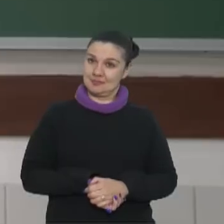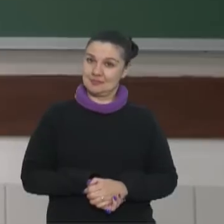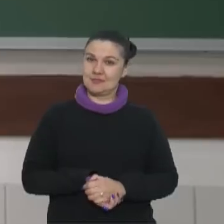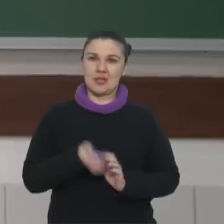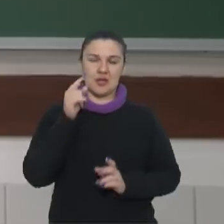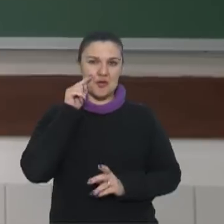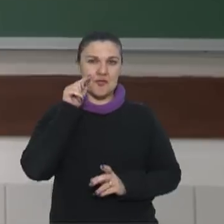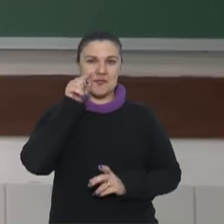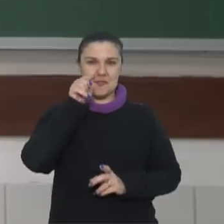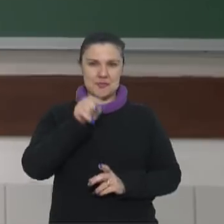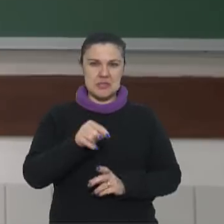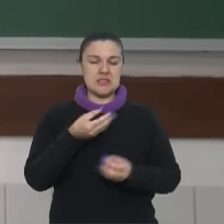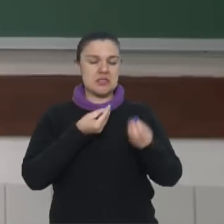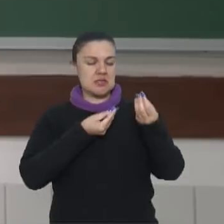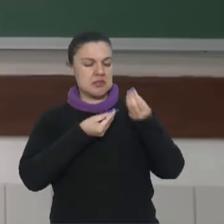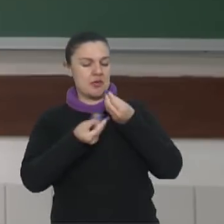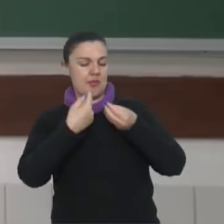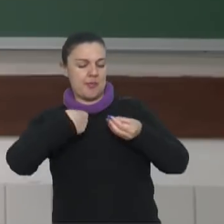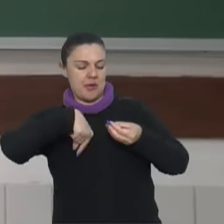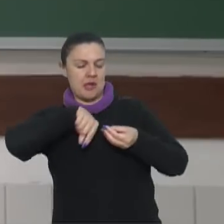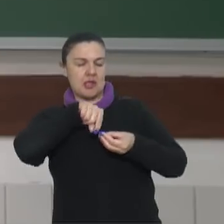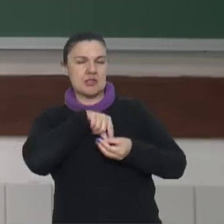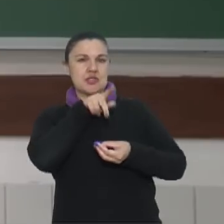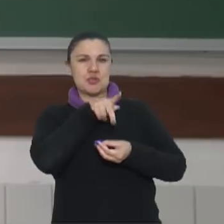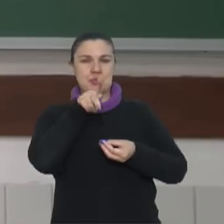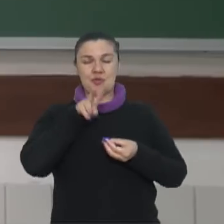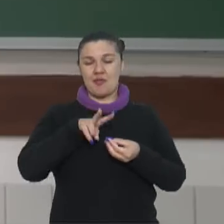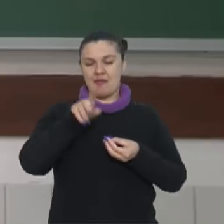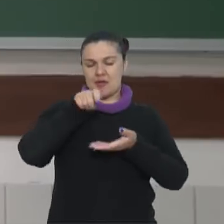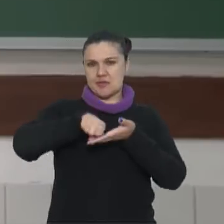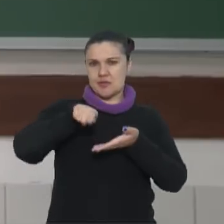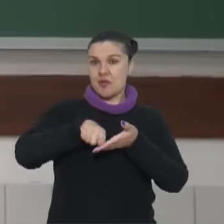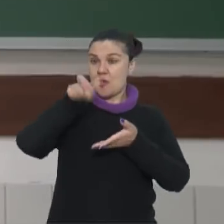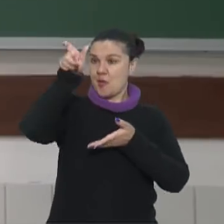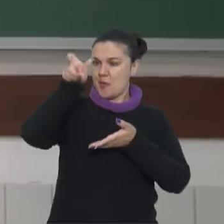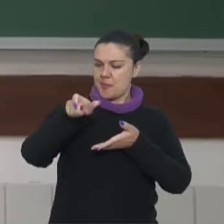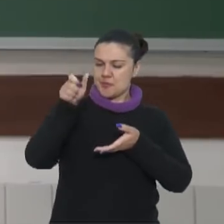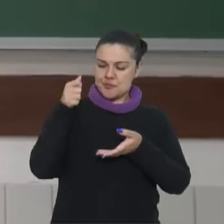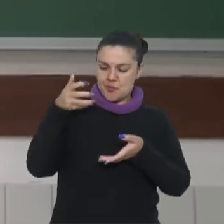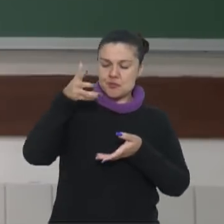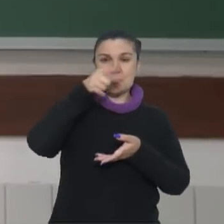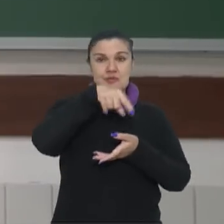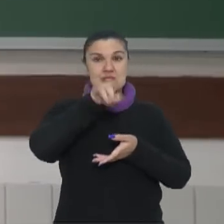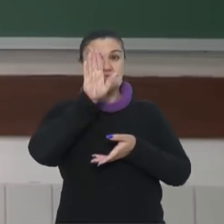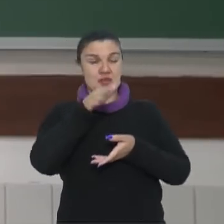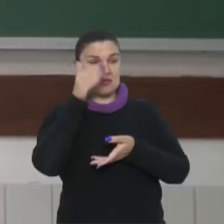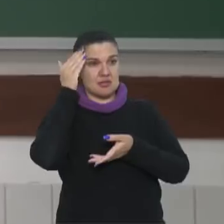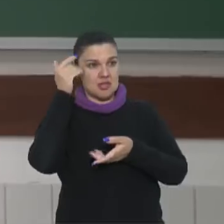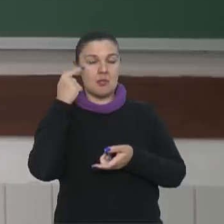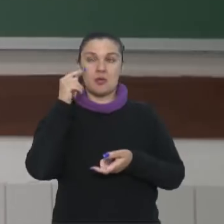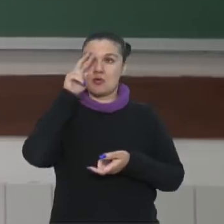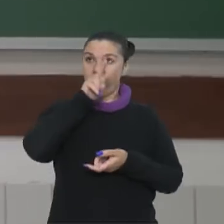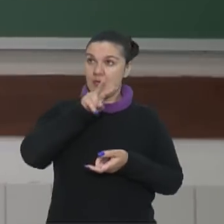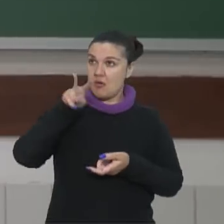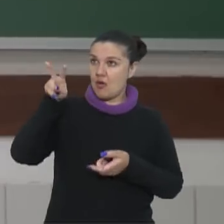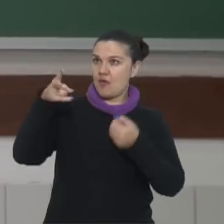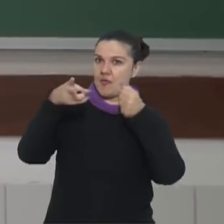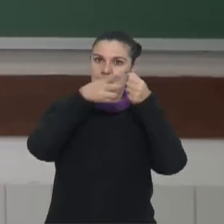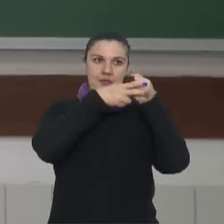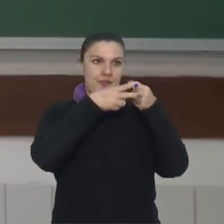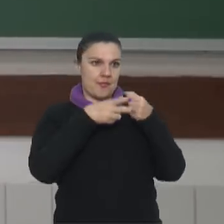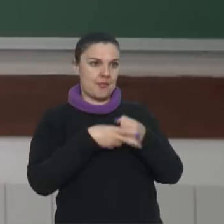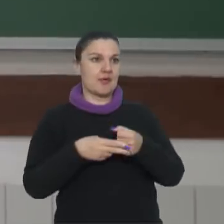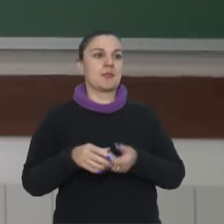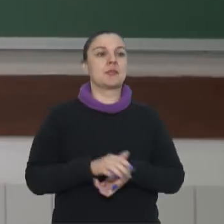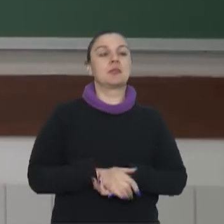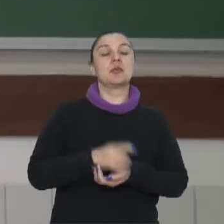Então, como é que a gente, professora, como é que a gente vai marcar a pessoa do discurso? Você já sabe. Você vai estar olhando ali os verbos,